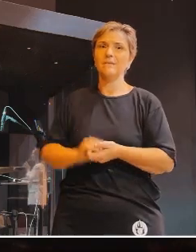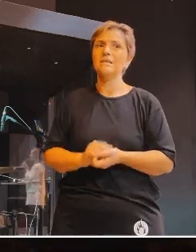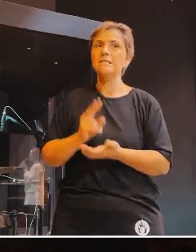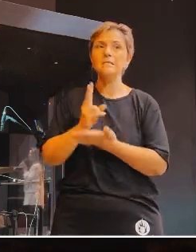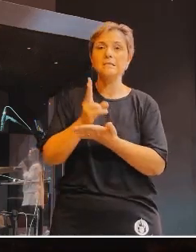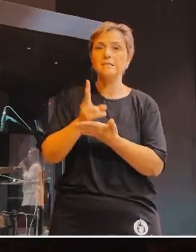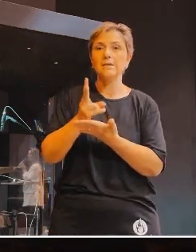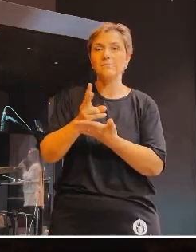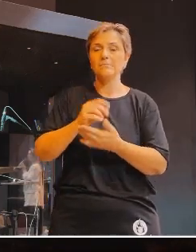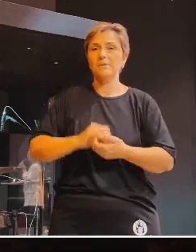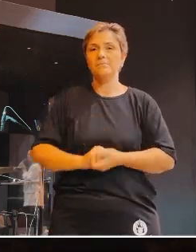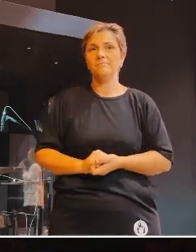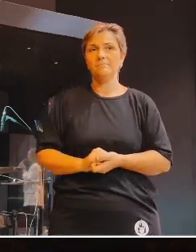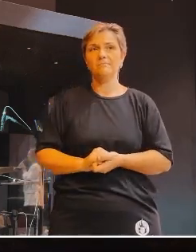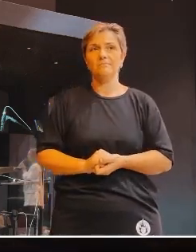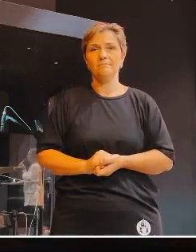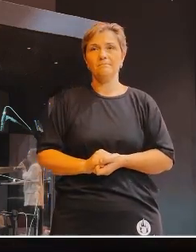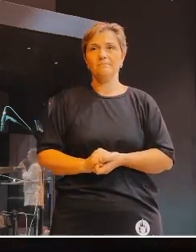Sempre existiu.